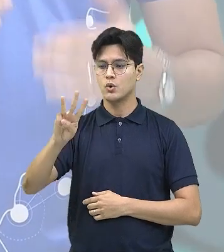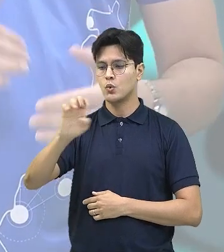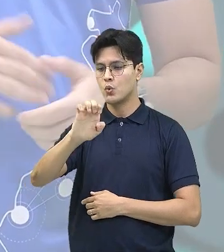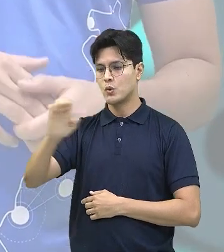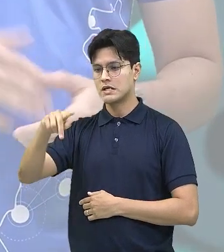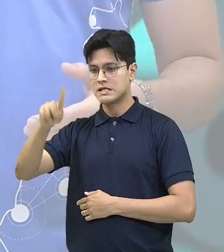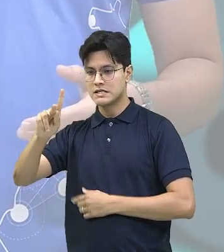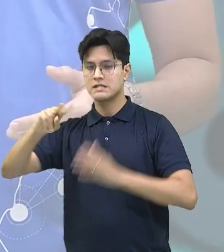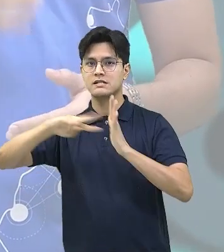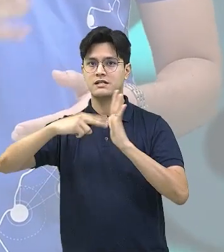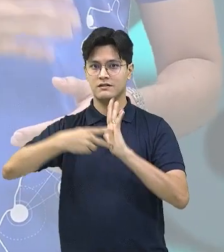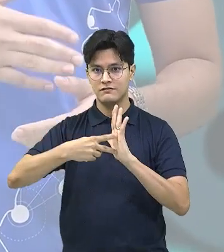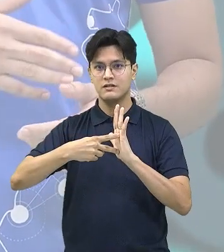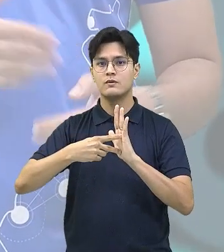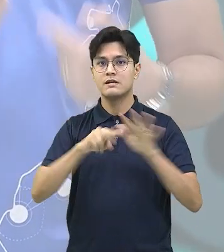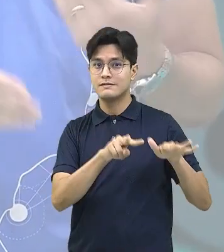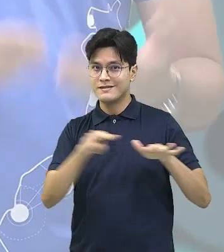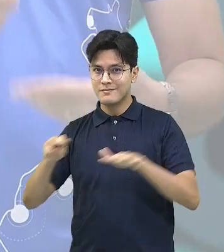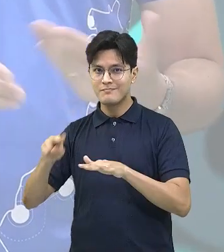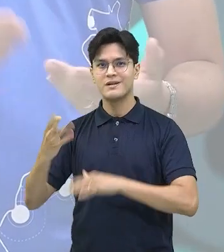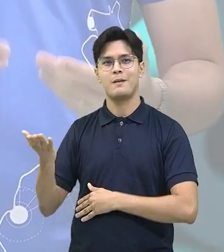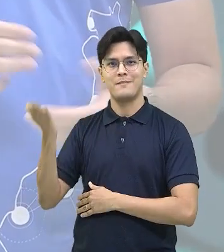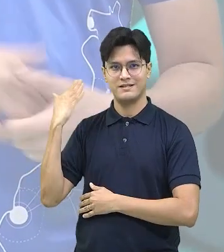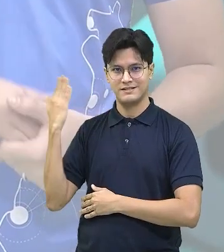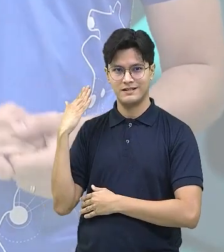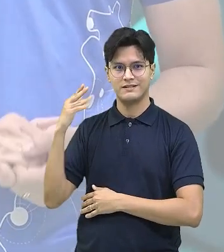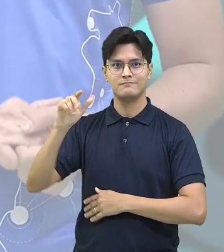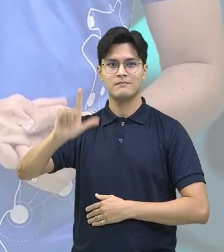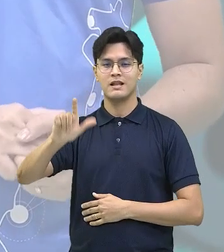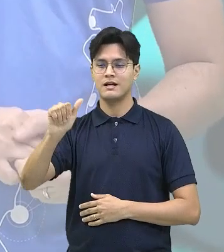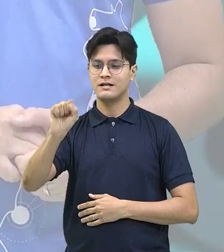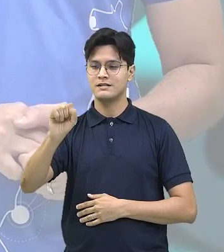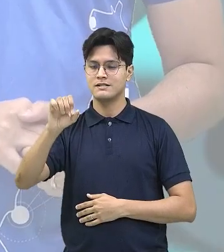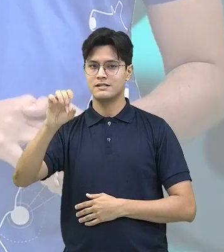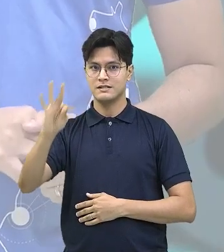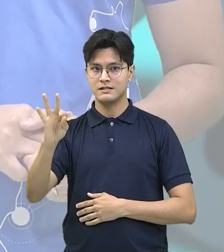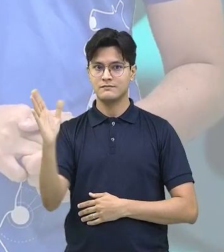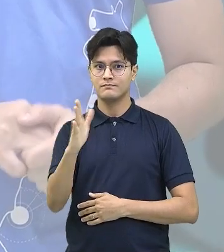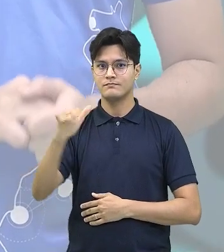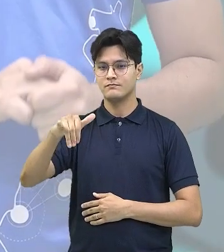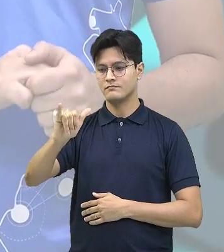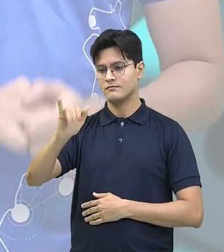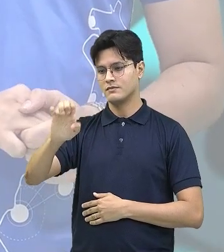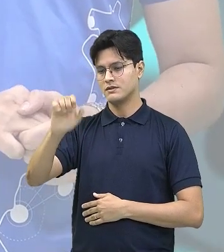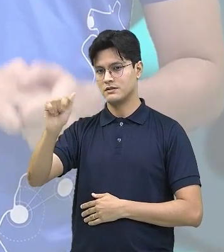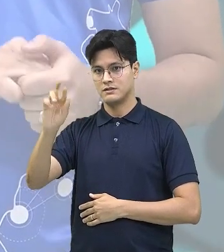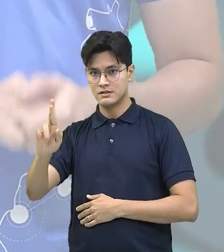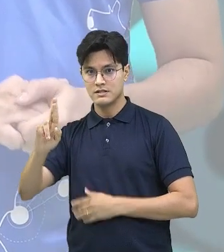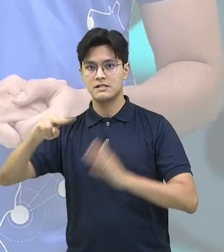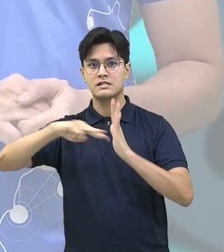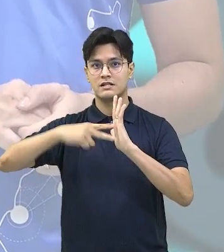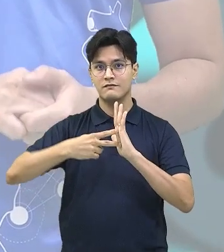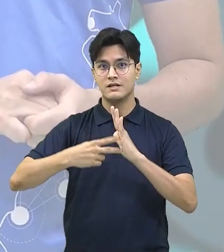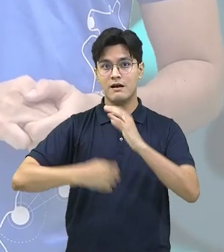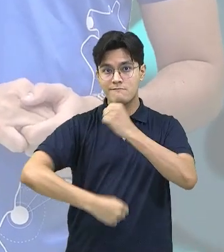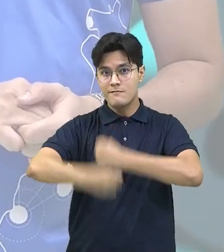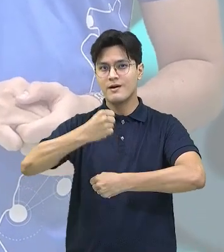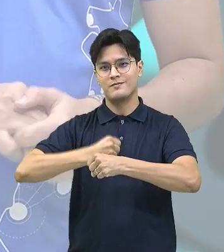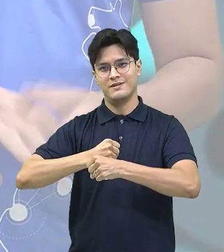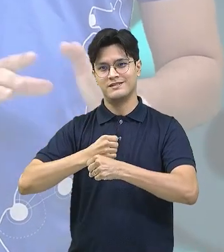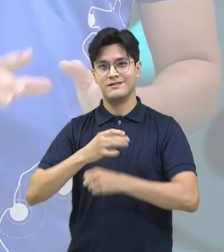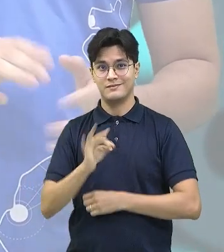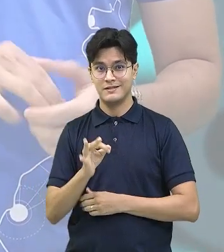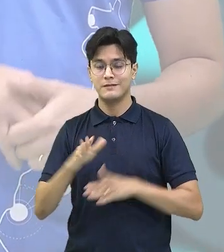essas expressões nos ajudam a identificar que aquele texto ali, ele está no passado simples,